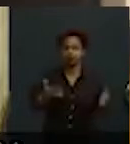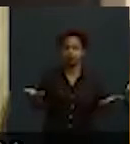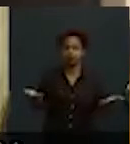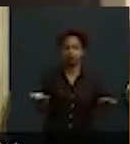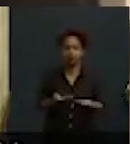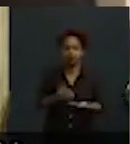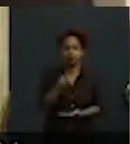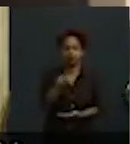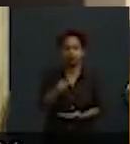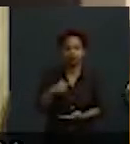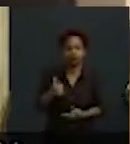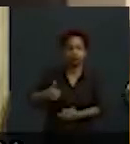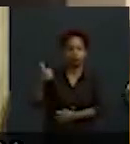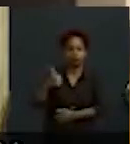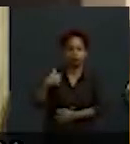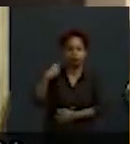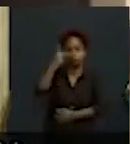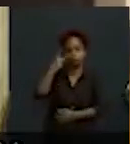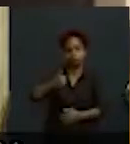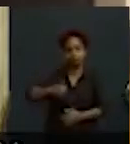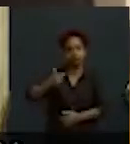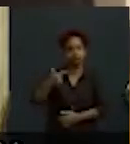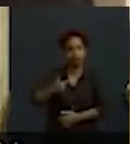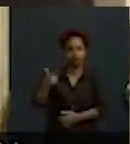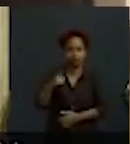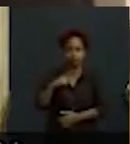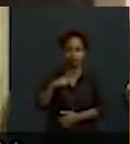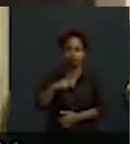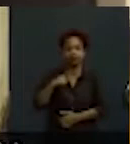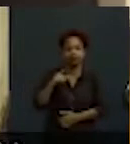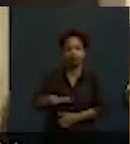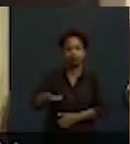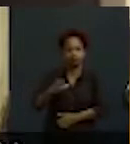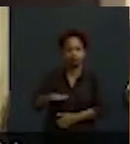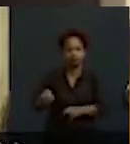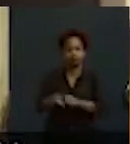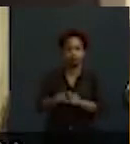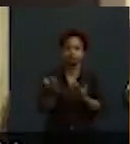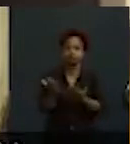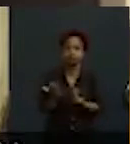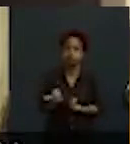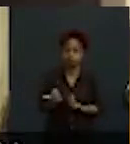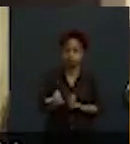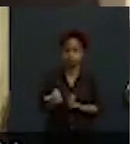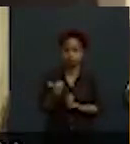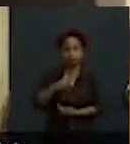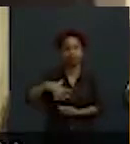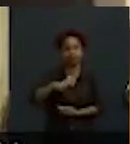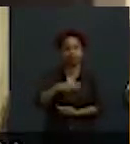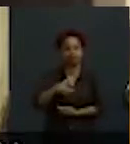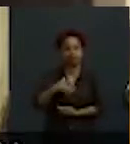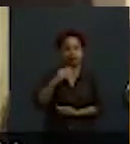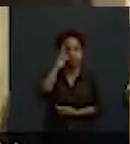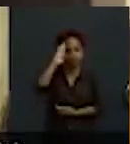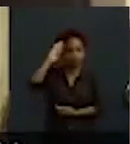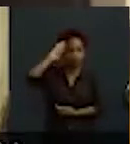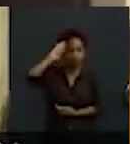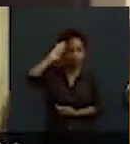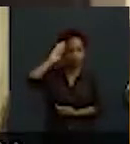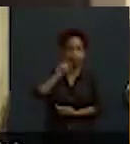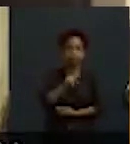a titular da 2ª Procuradoria de Justiça de Infância e da Juventude. Na área acadêmica,